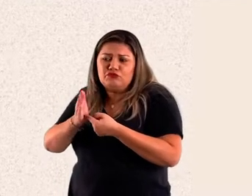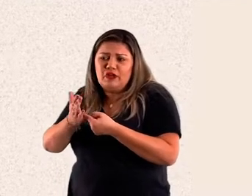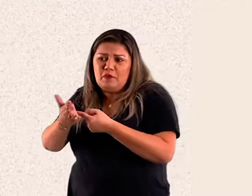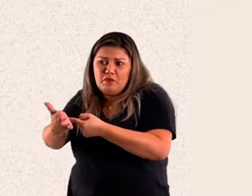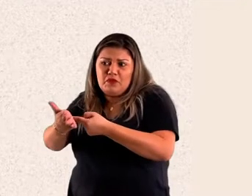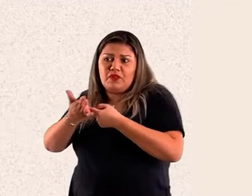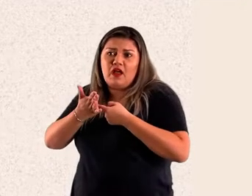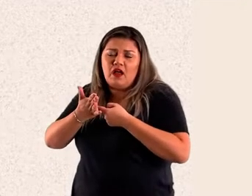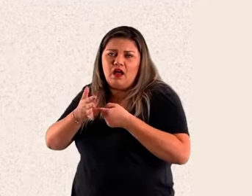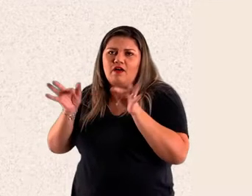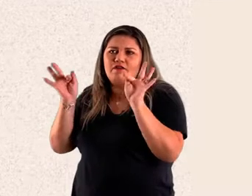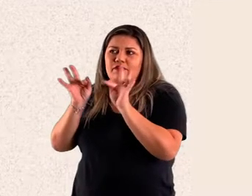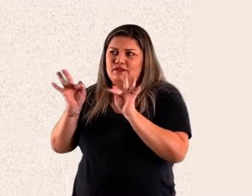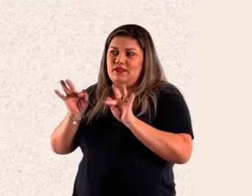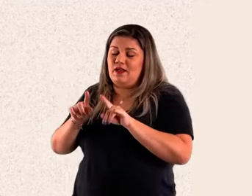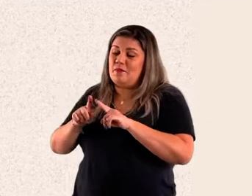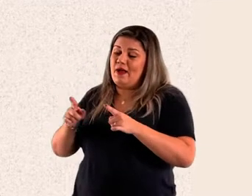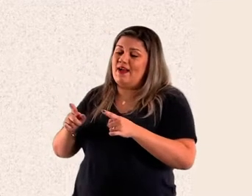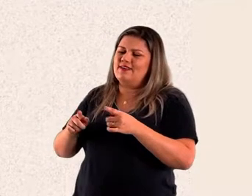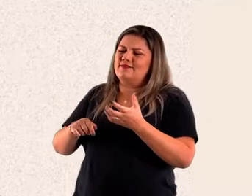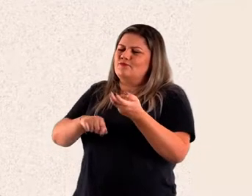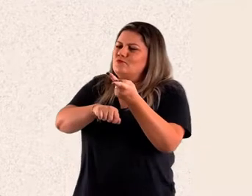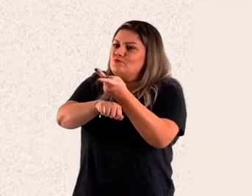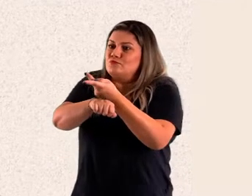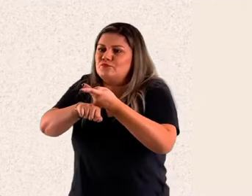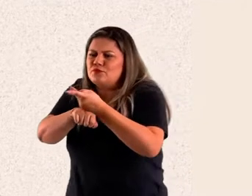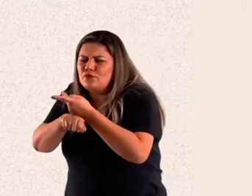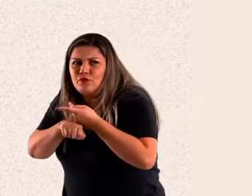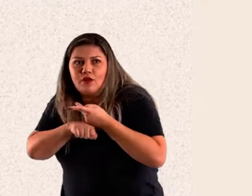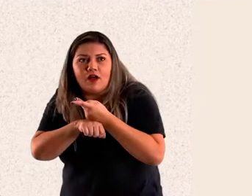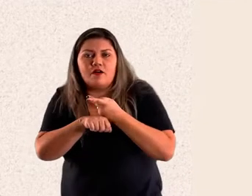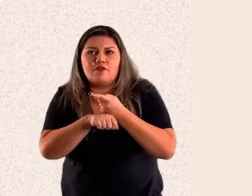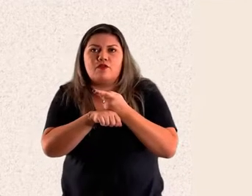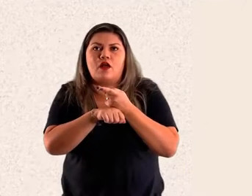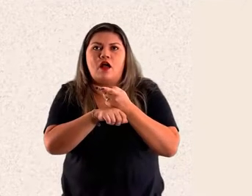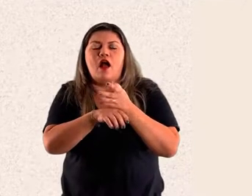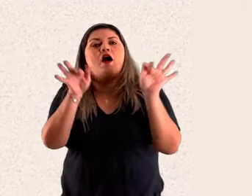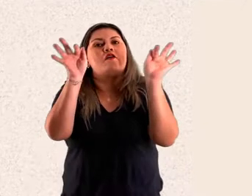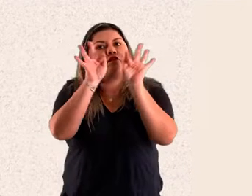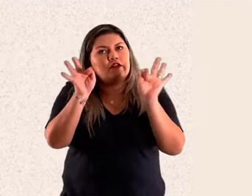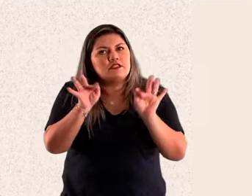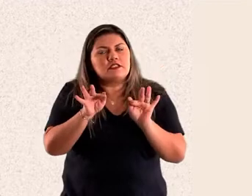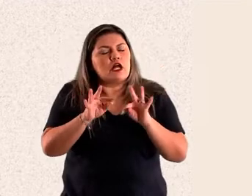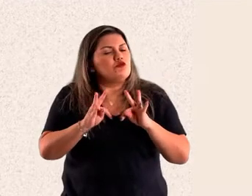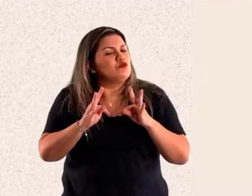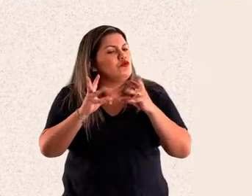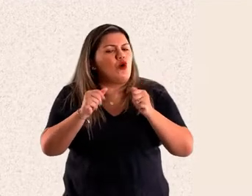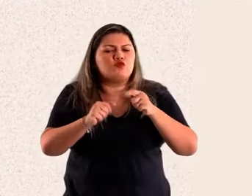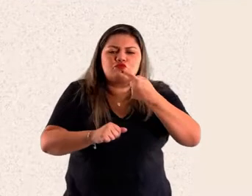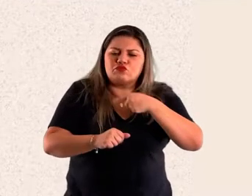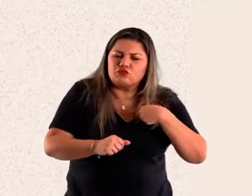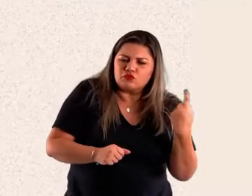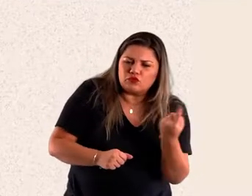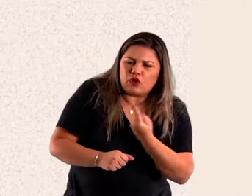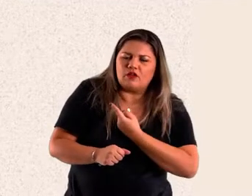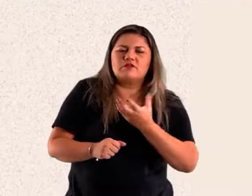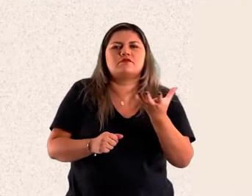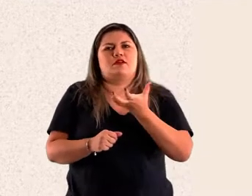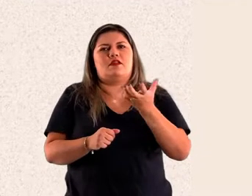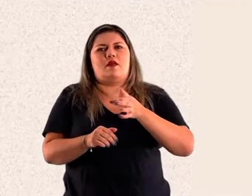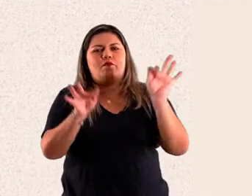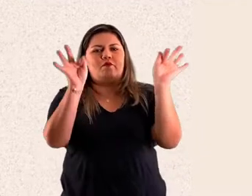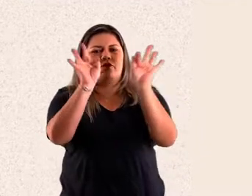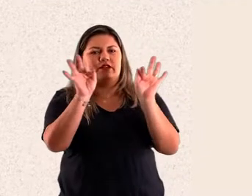para ela mas ela busca a felicidade não todos nós indistintamente buscamos felicidade buscamos evitar o sofrimento